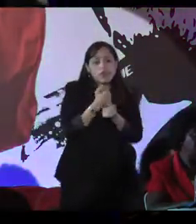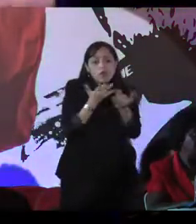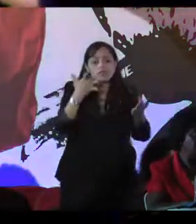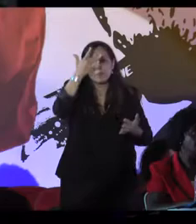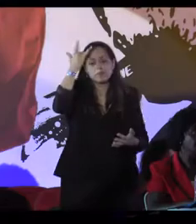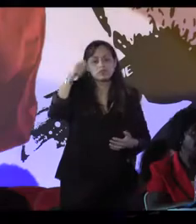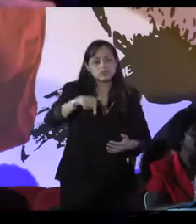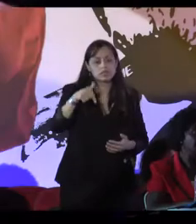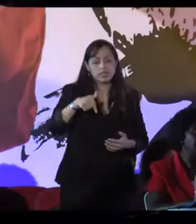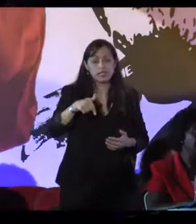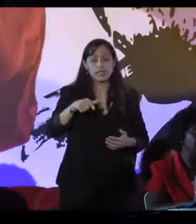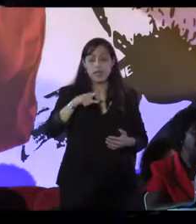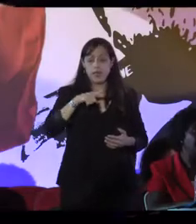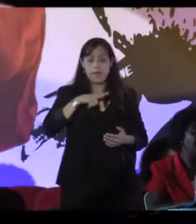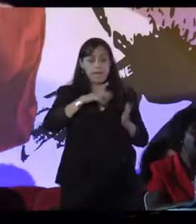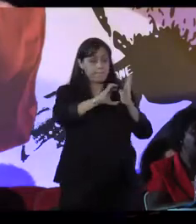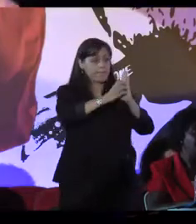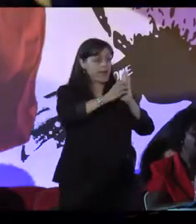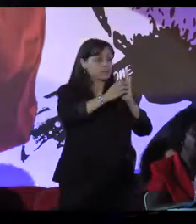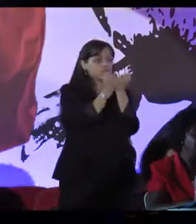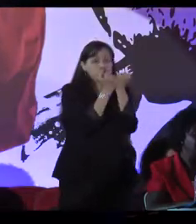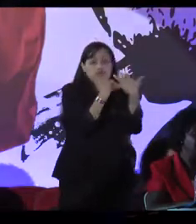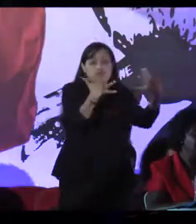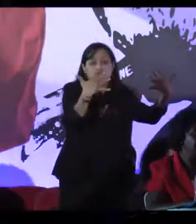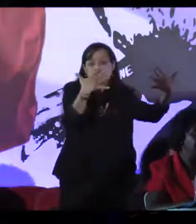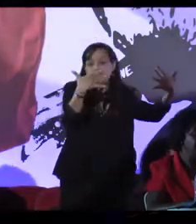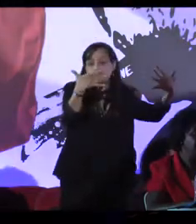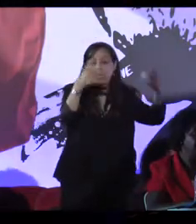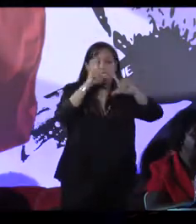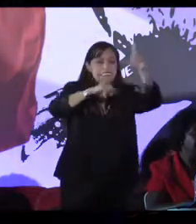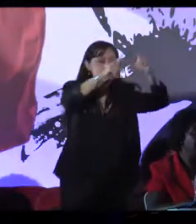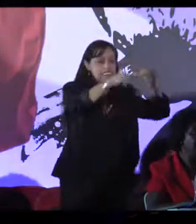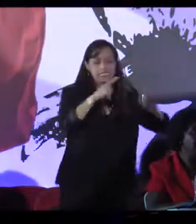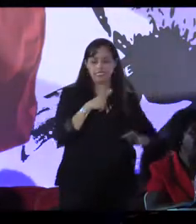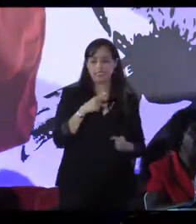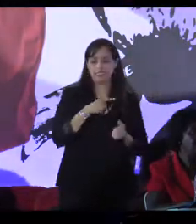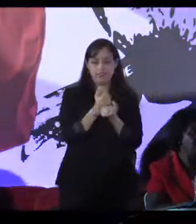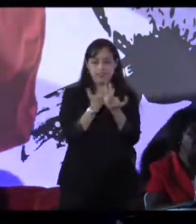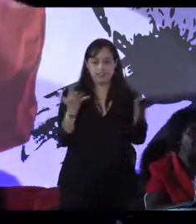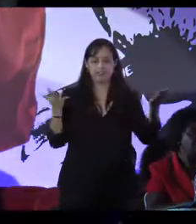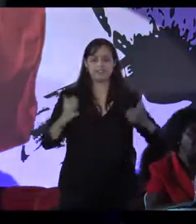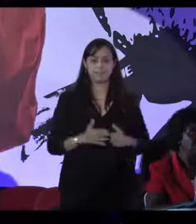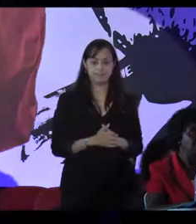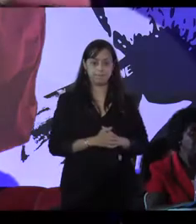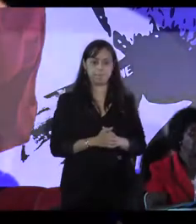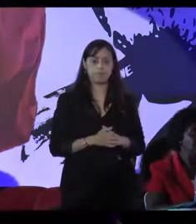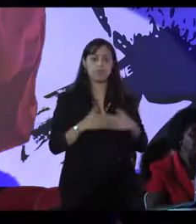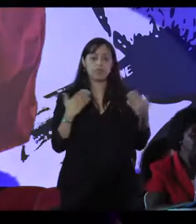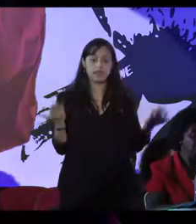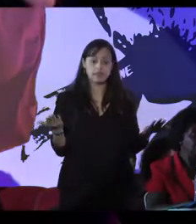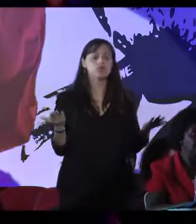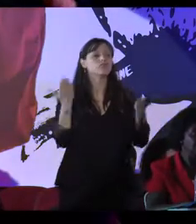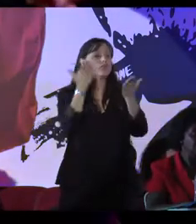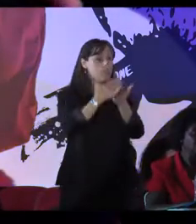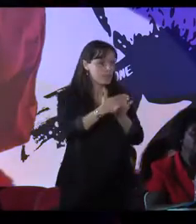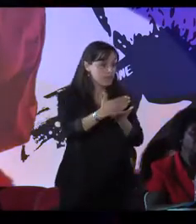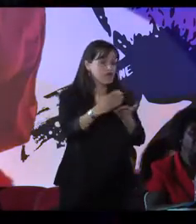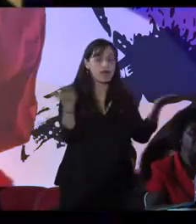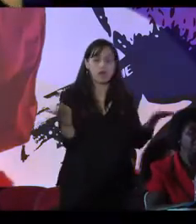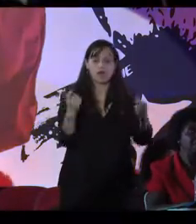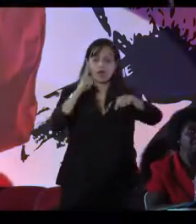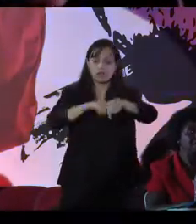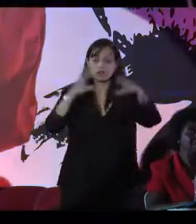uma constelação, então a gente vai anunciando ao longo do ato. Bom, vamos dar início, de fato, ao nosso ato com as